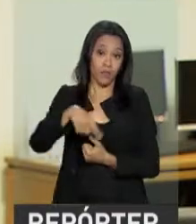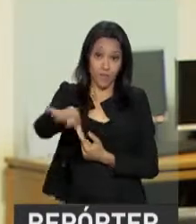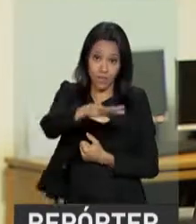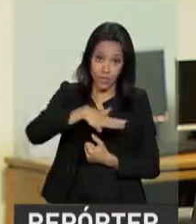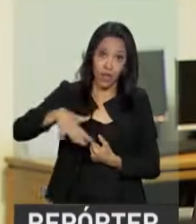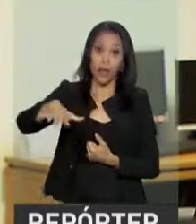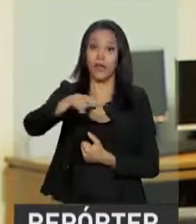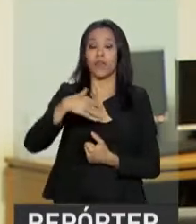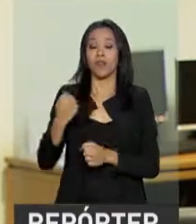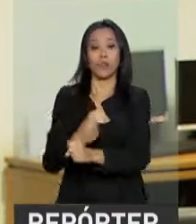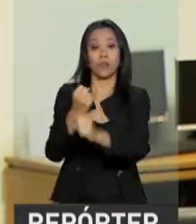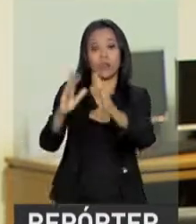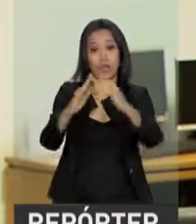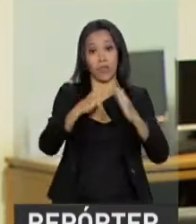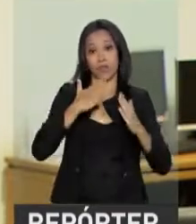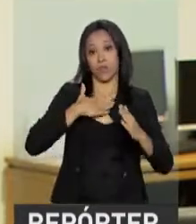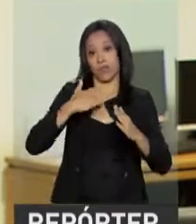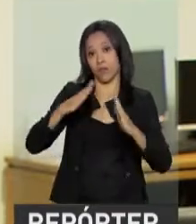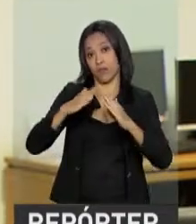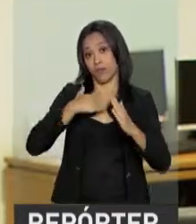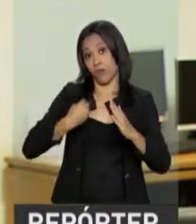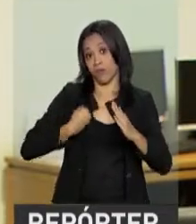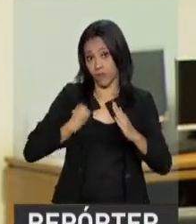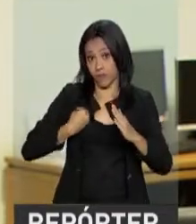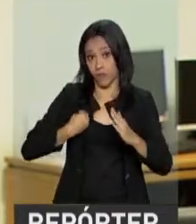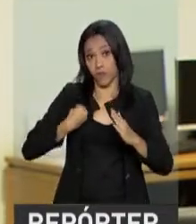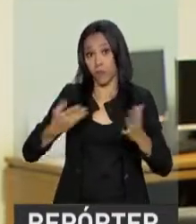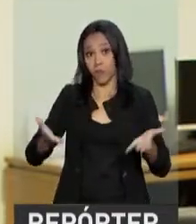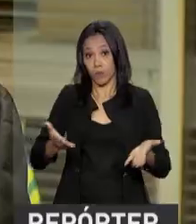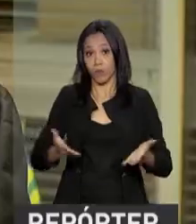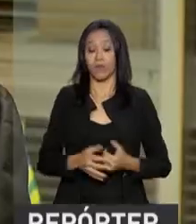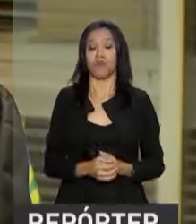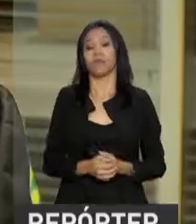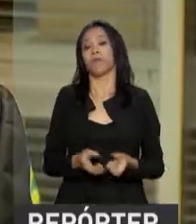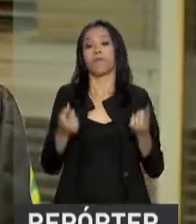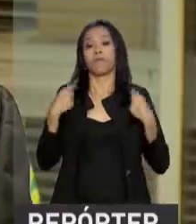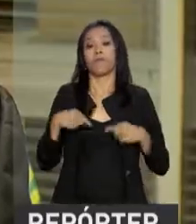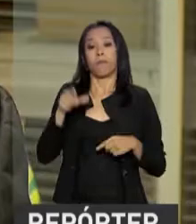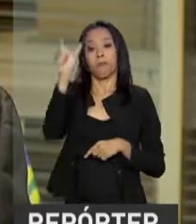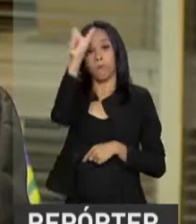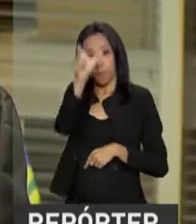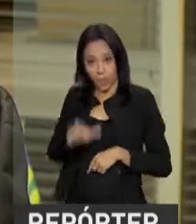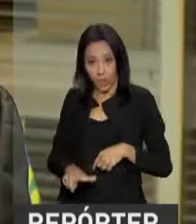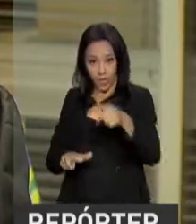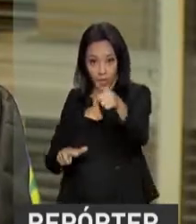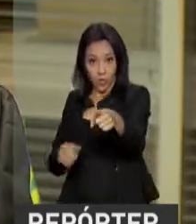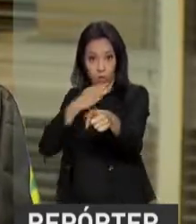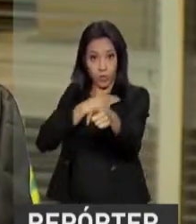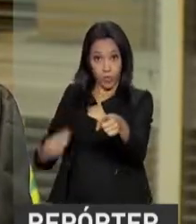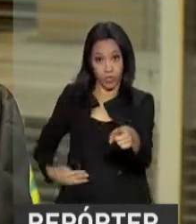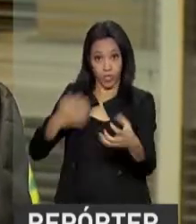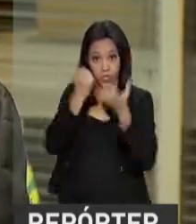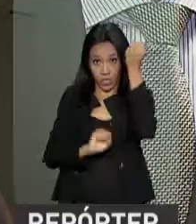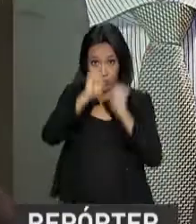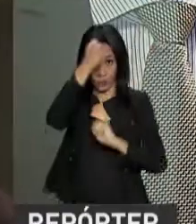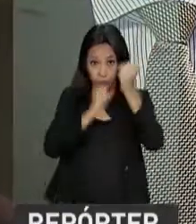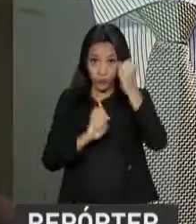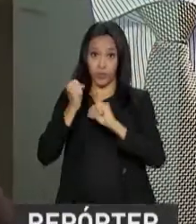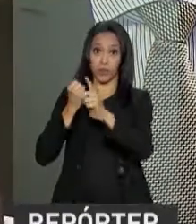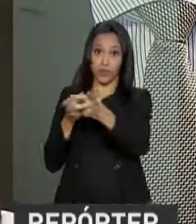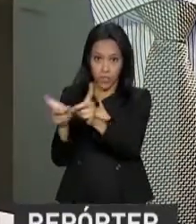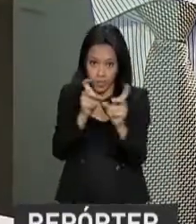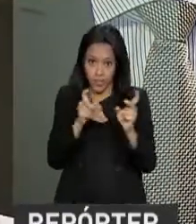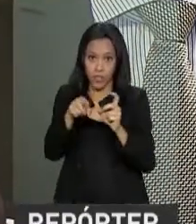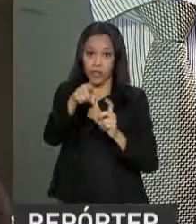a nas comunidades indígenas já existentes impossíveis de contribuirmos segundo o ministro da indústria e comércio exterior de serviços as